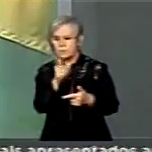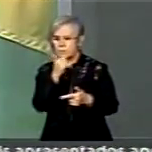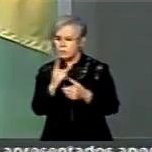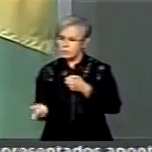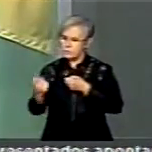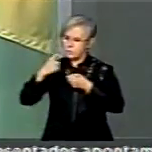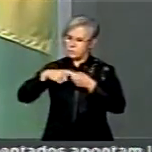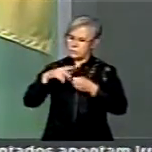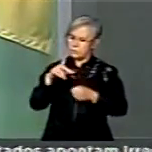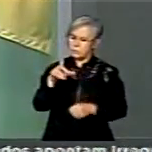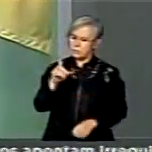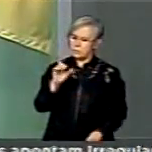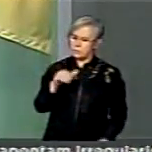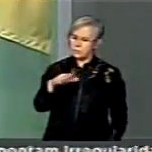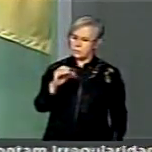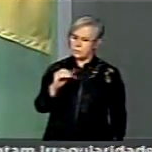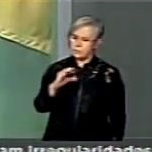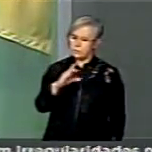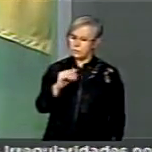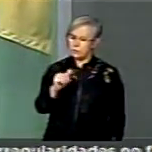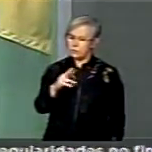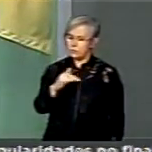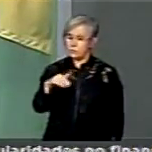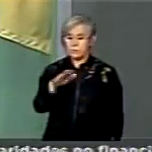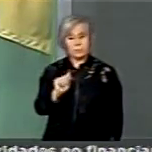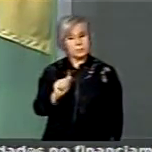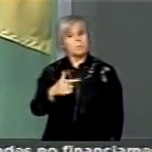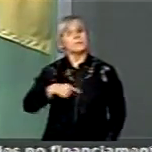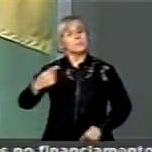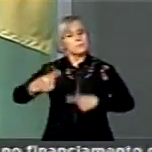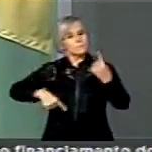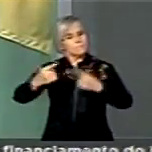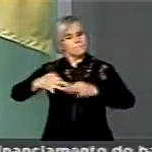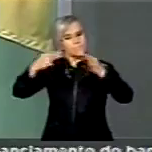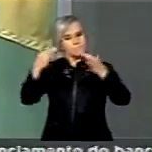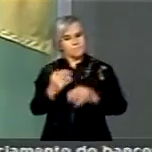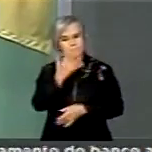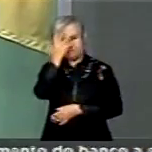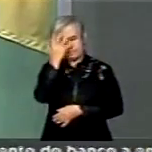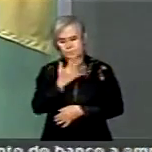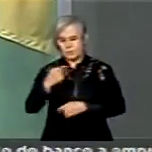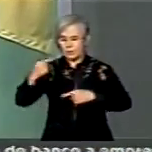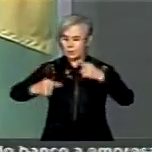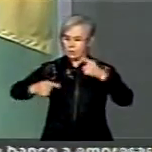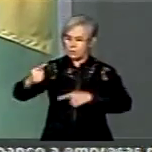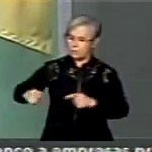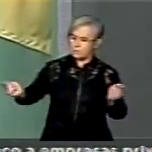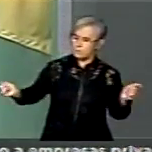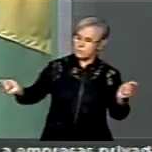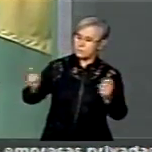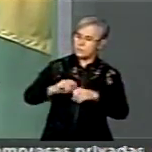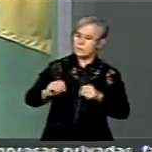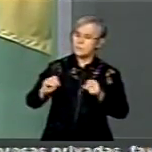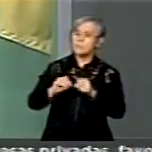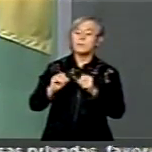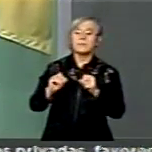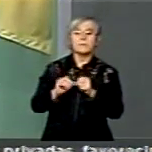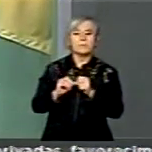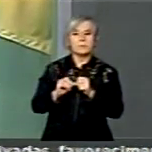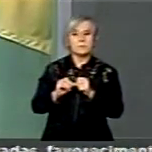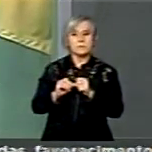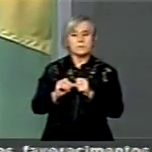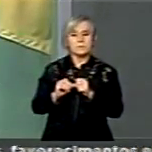democracia. Essa construção passa pelo debate sincero, pelo debate honesto, pelo debate capaz de fazermos com que nós tenhamos